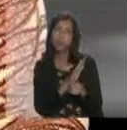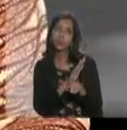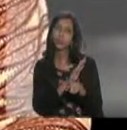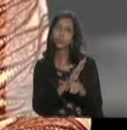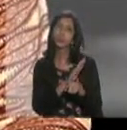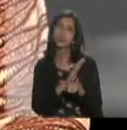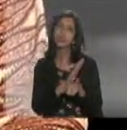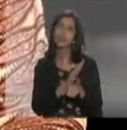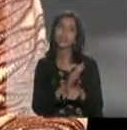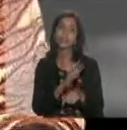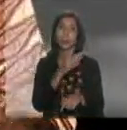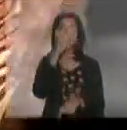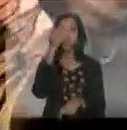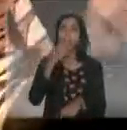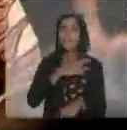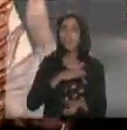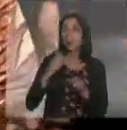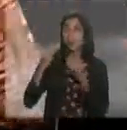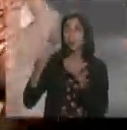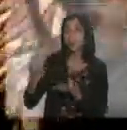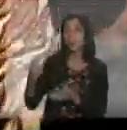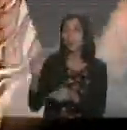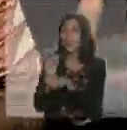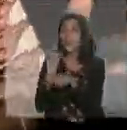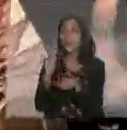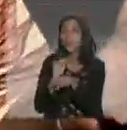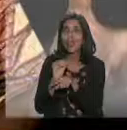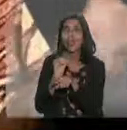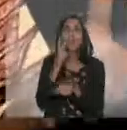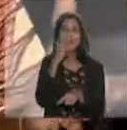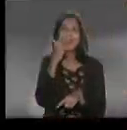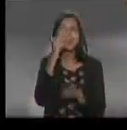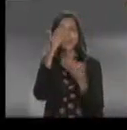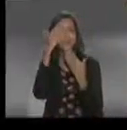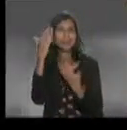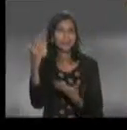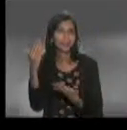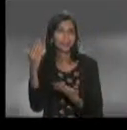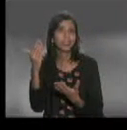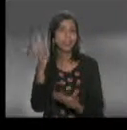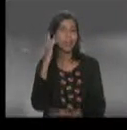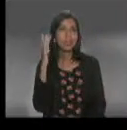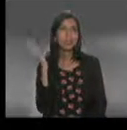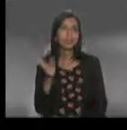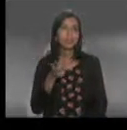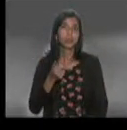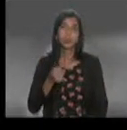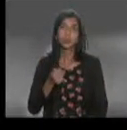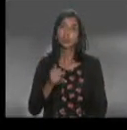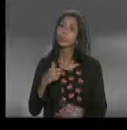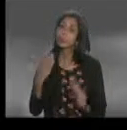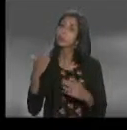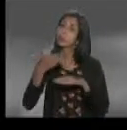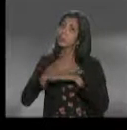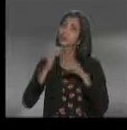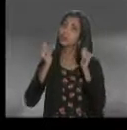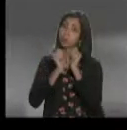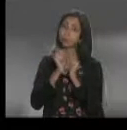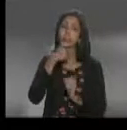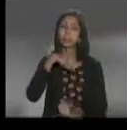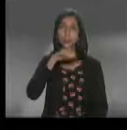davam os filhos, assim, uma maneira de retribuir. É muito fantástico isso. E eu ia com